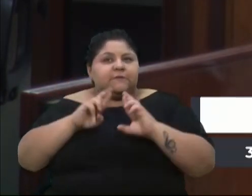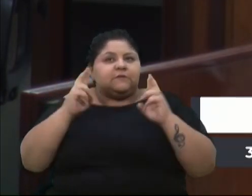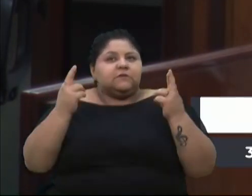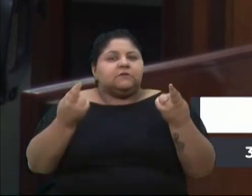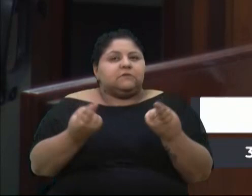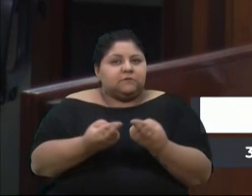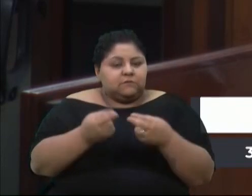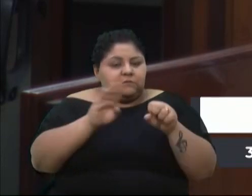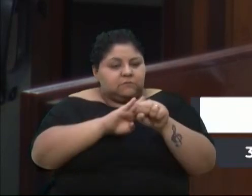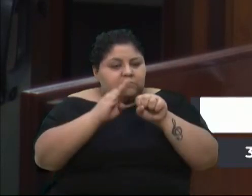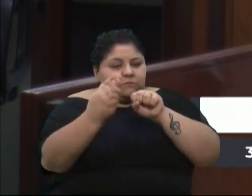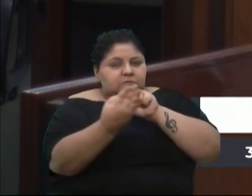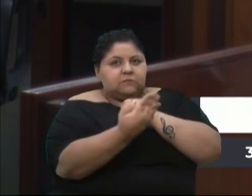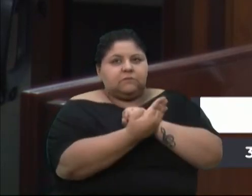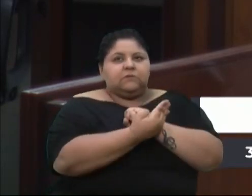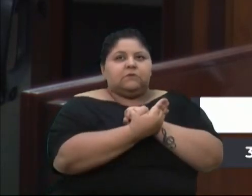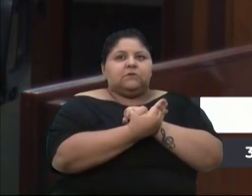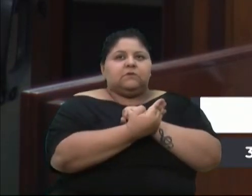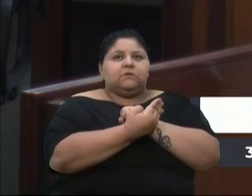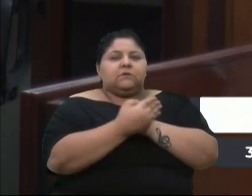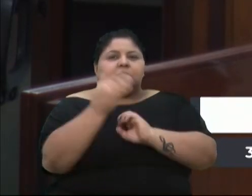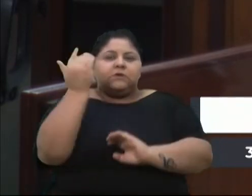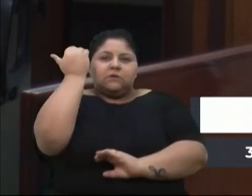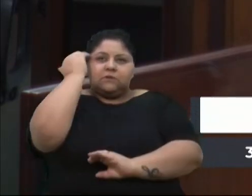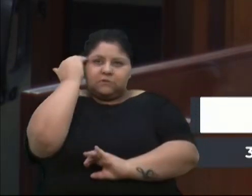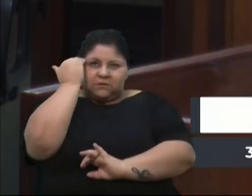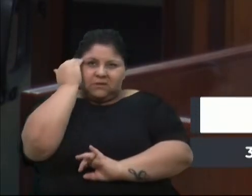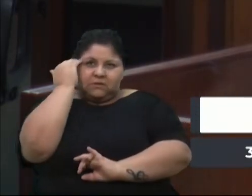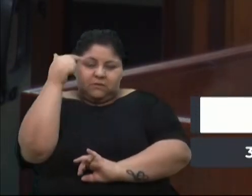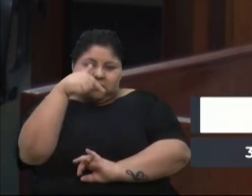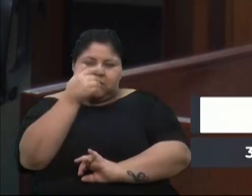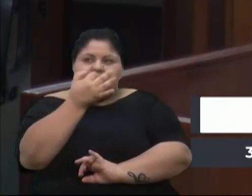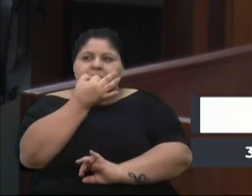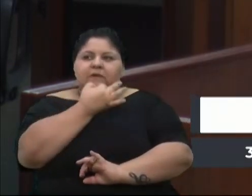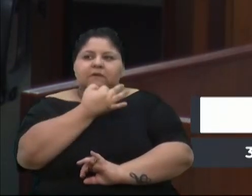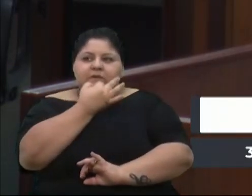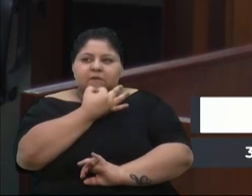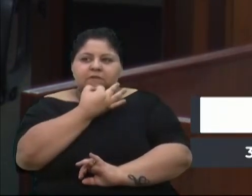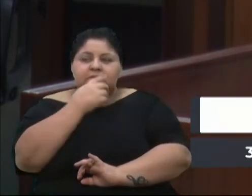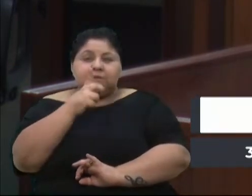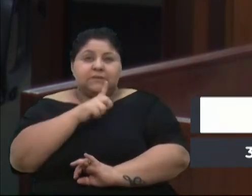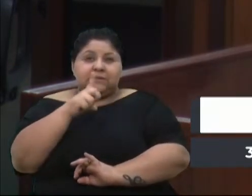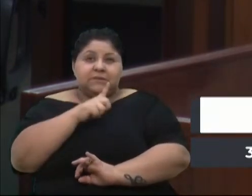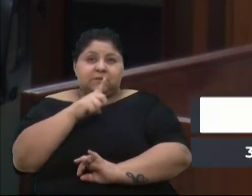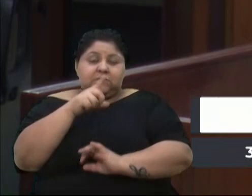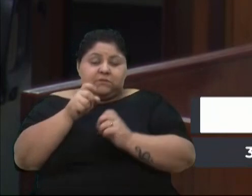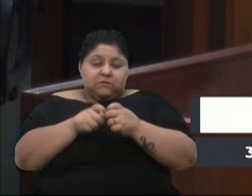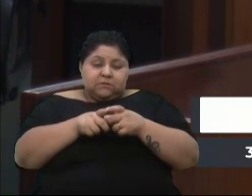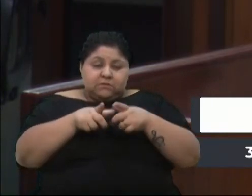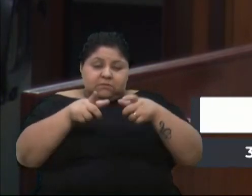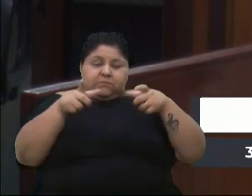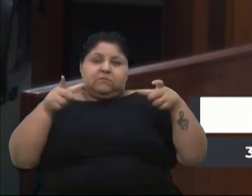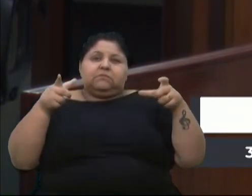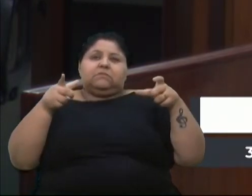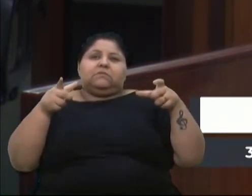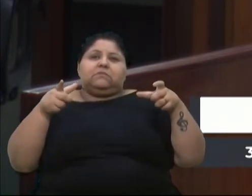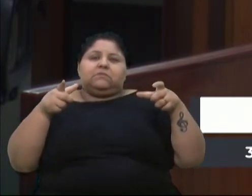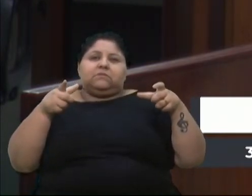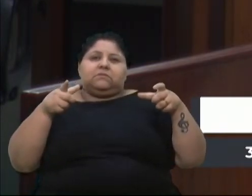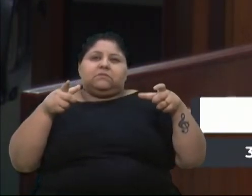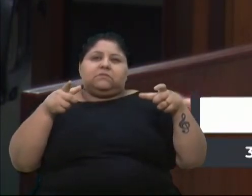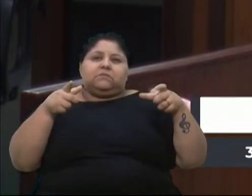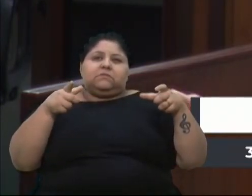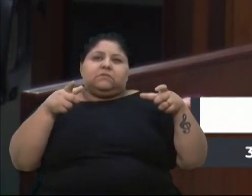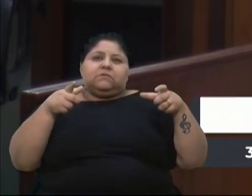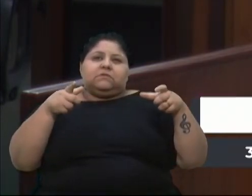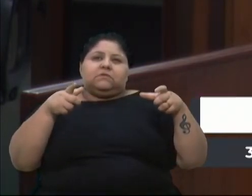acontecendo nos bairros, sabendo que Caxias do Sul tem uma grande, vou dizer,